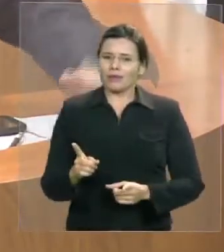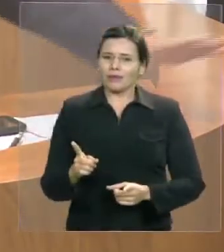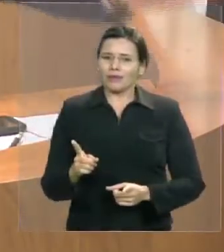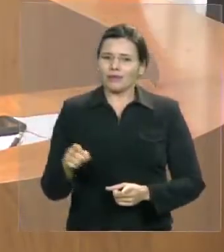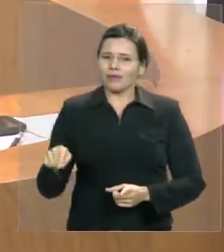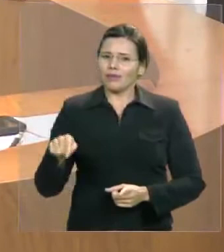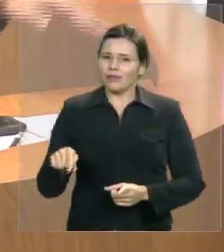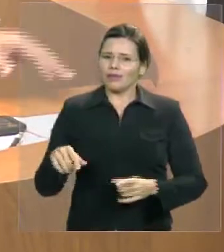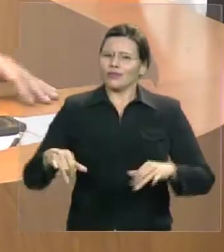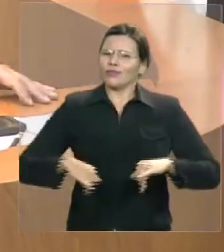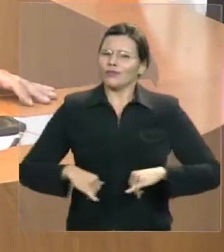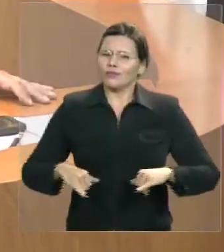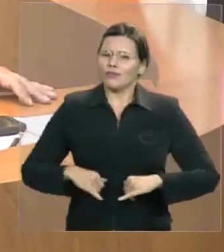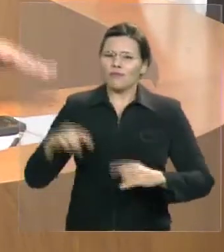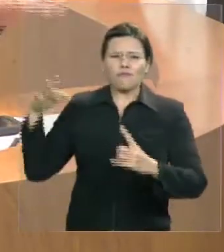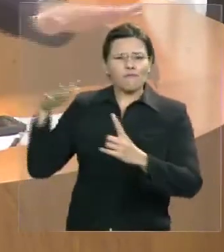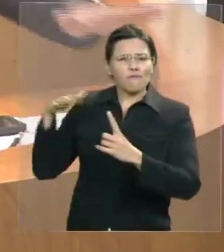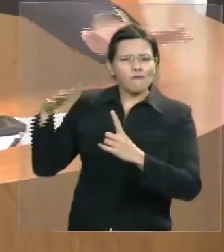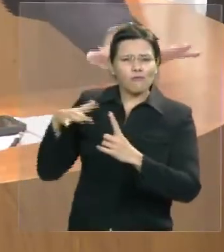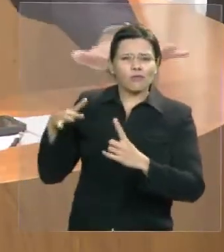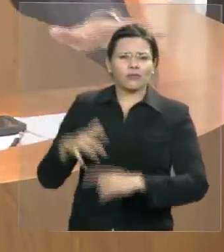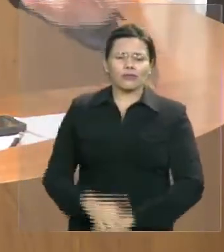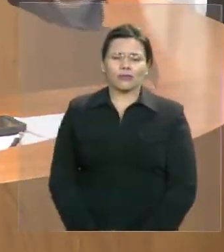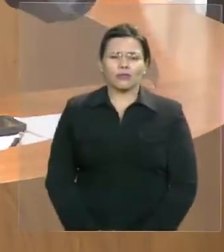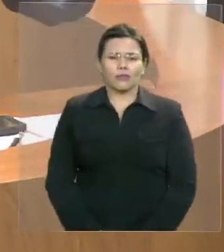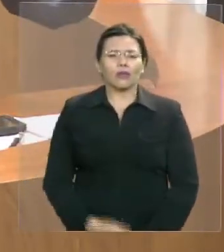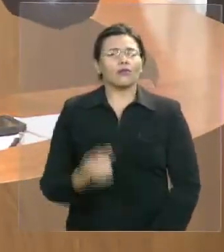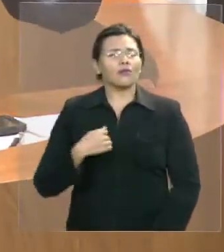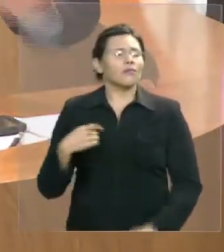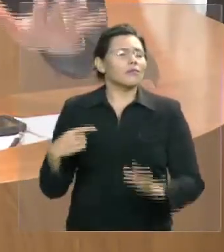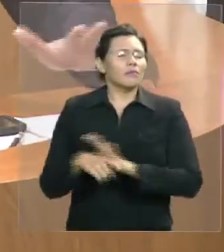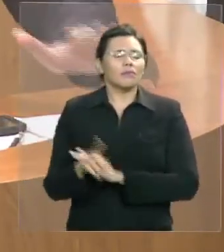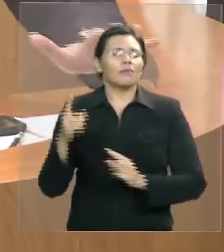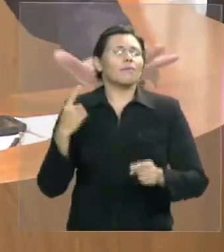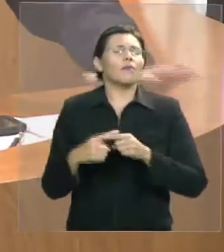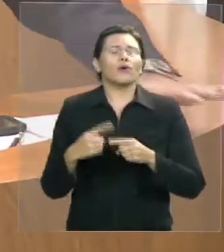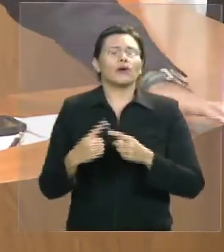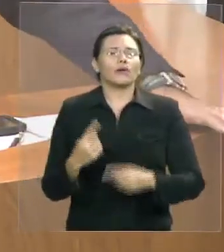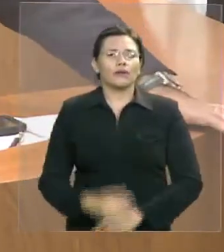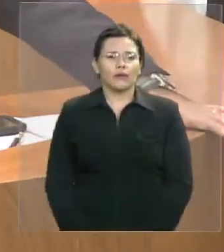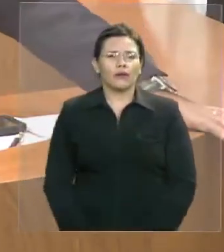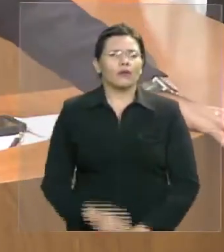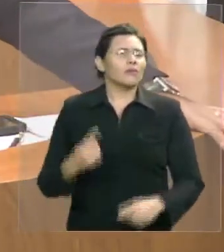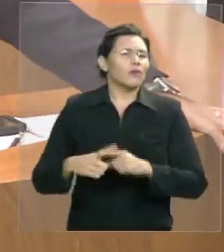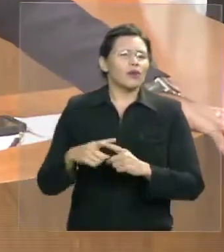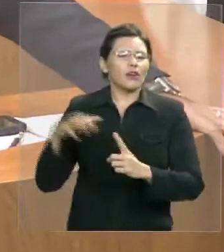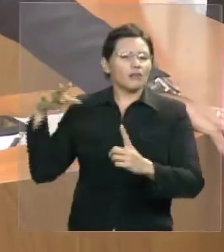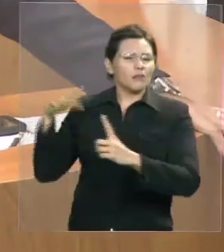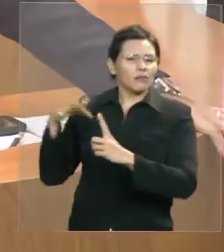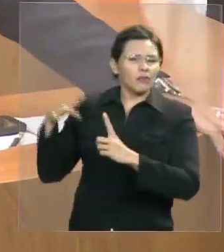Mas por quê? Por quê que fizeram esse atentado